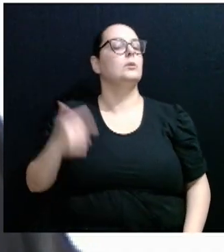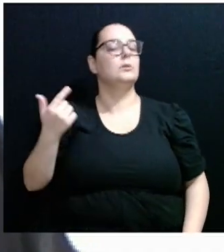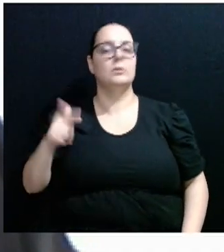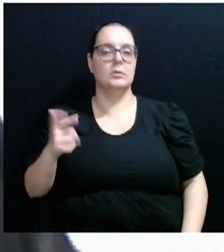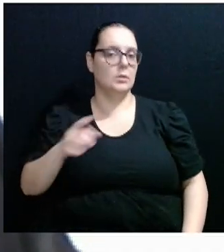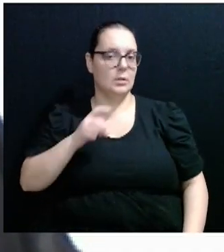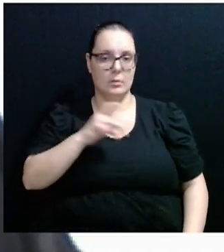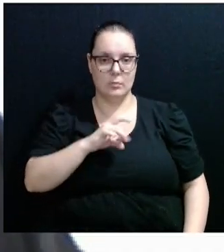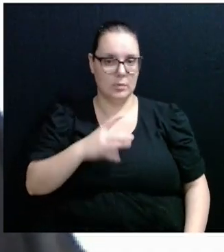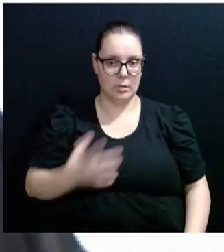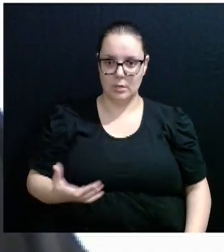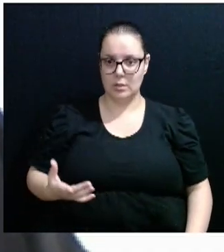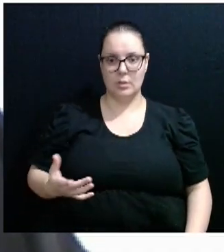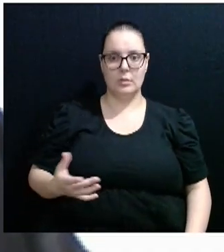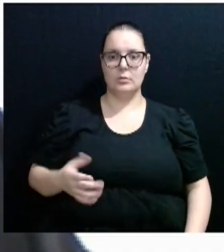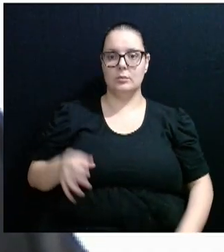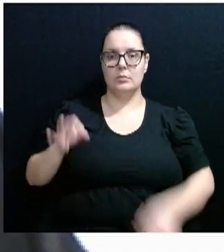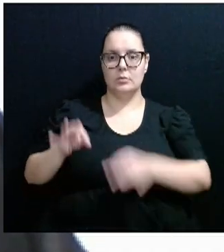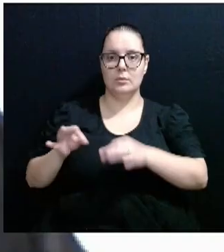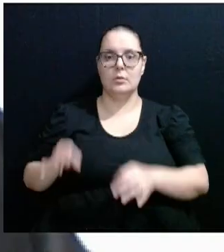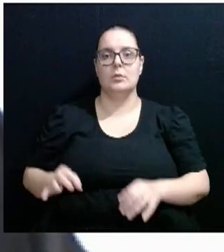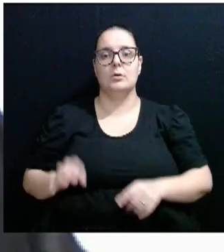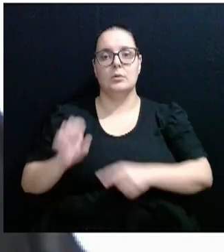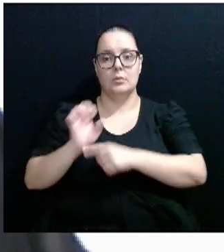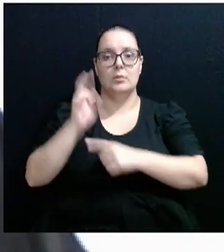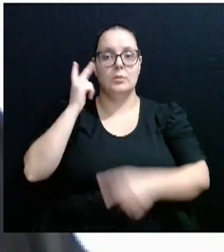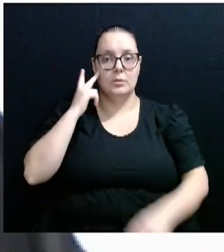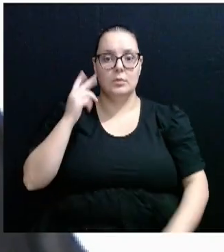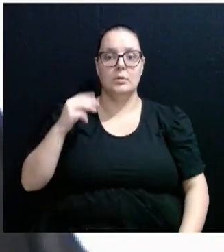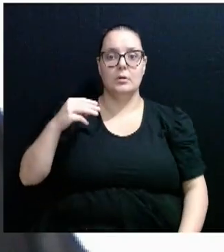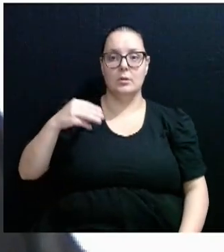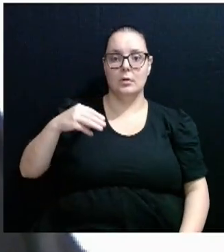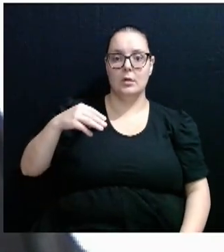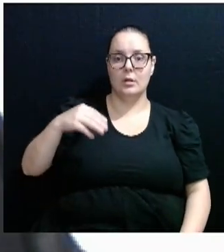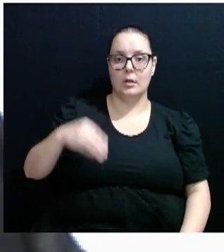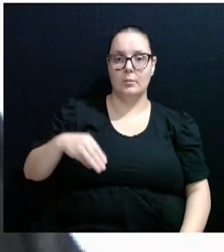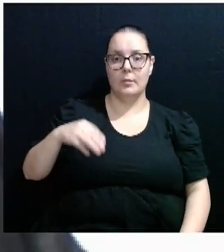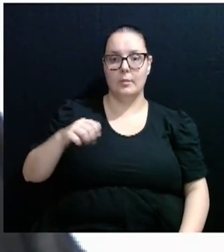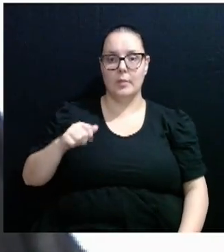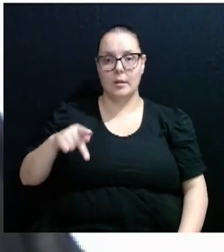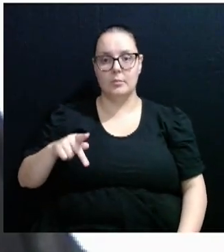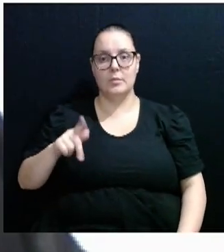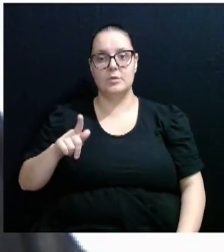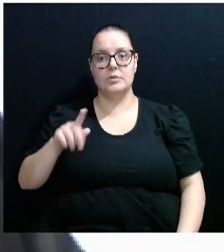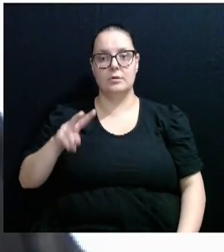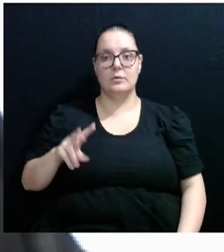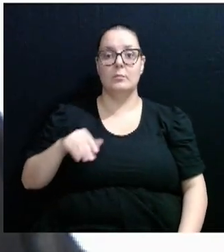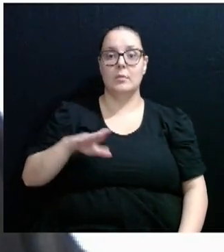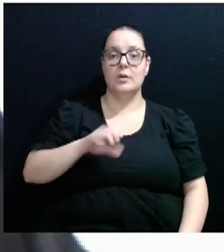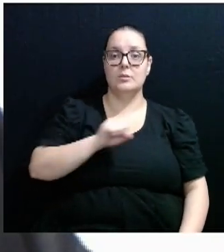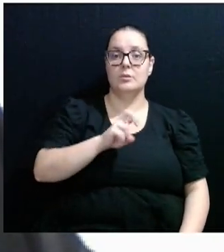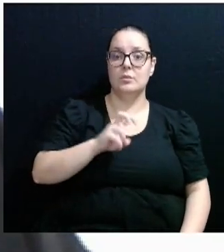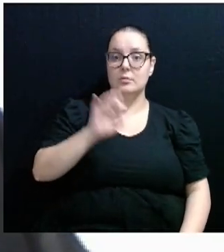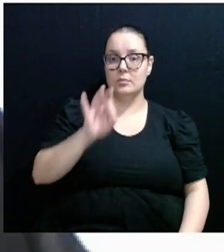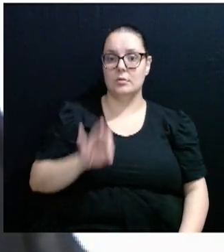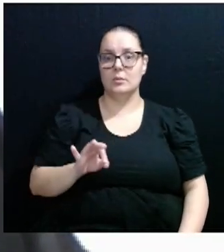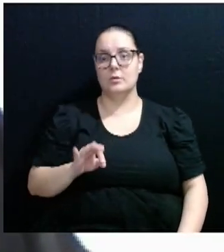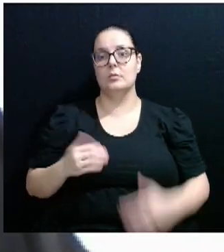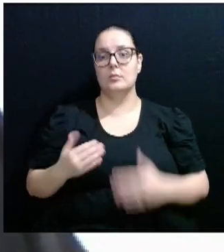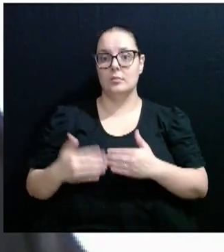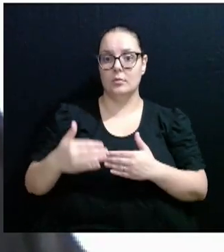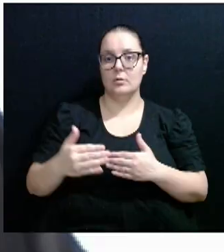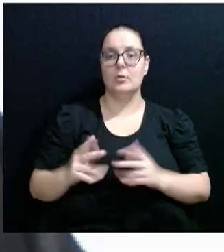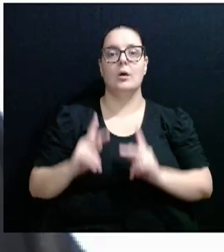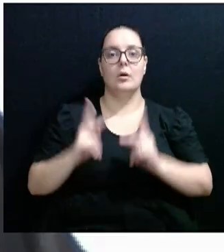Justiça de São Paulo tem uma estatística feita pela FGV e mais de 85% dos casos levam vitória